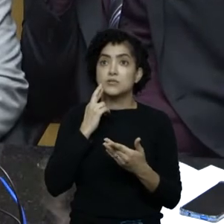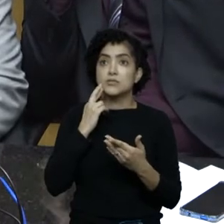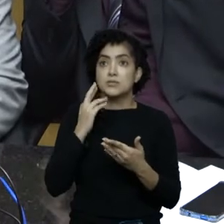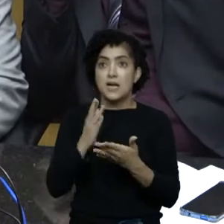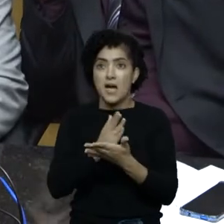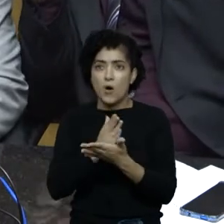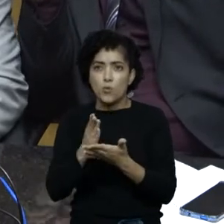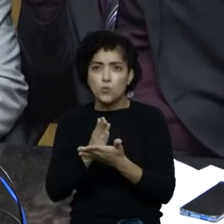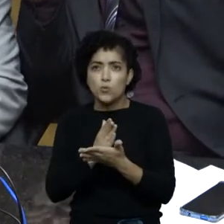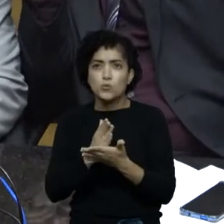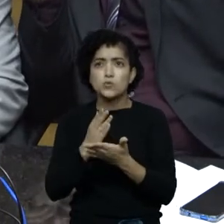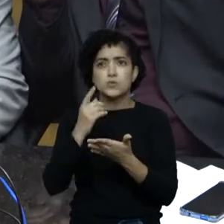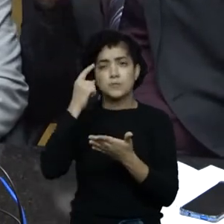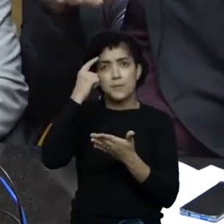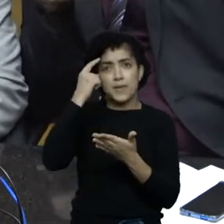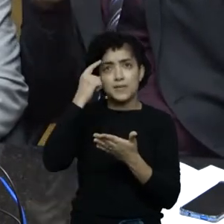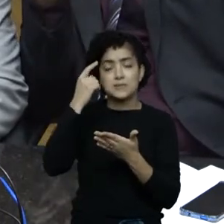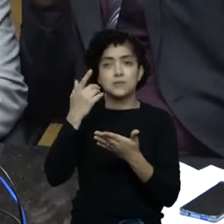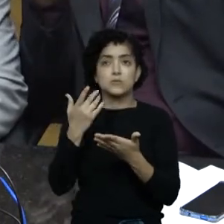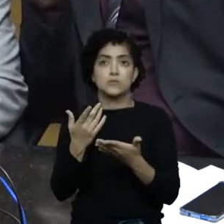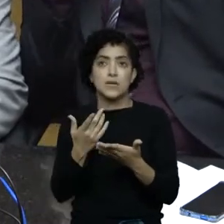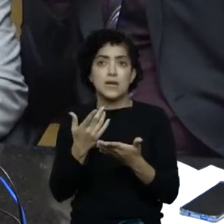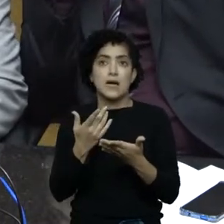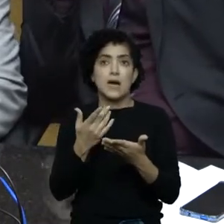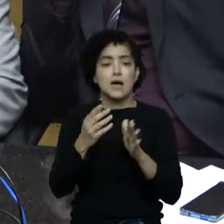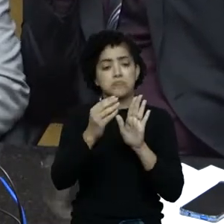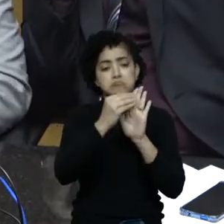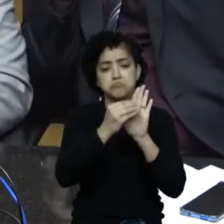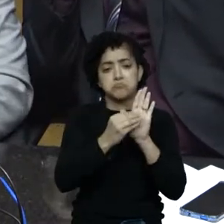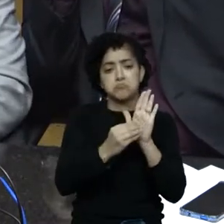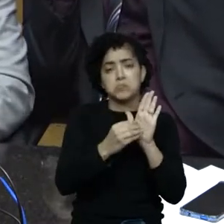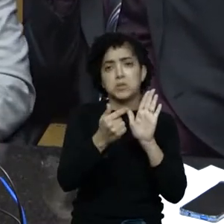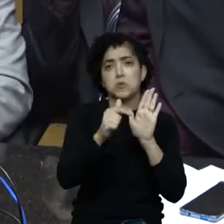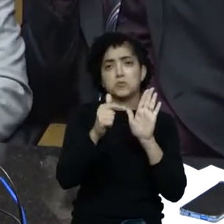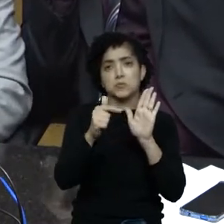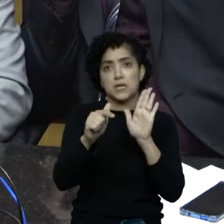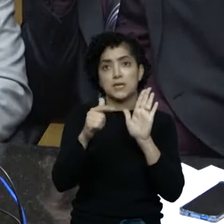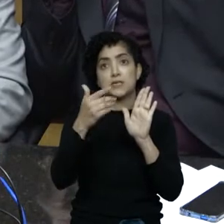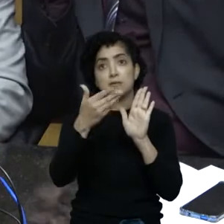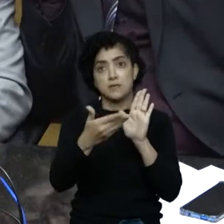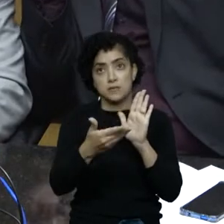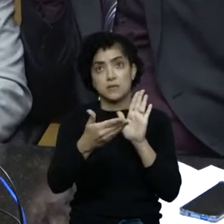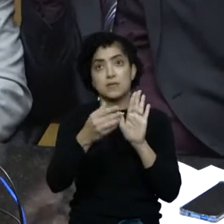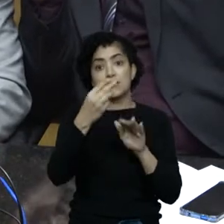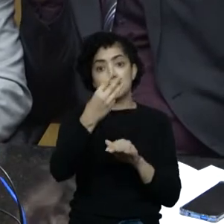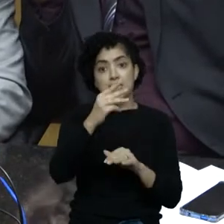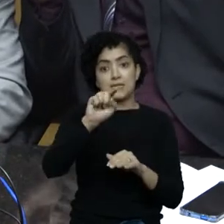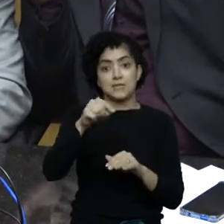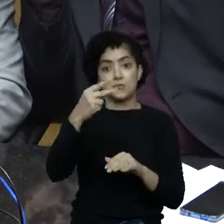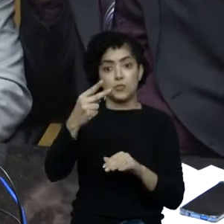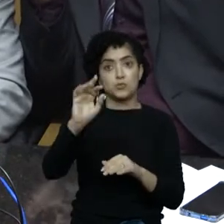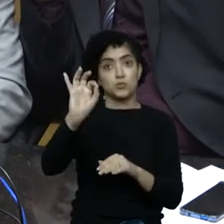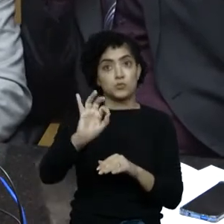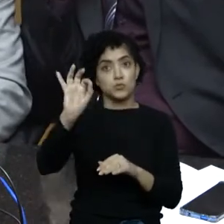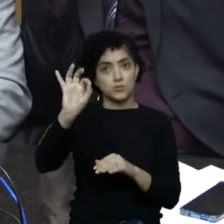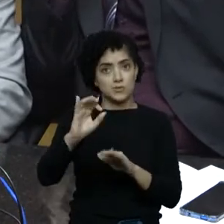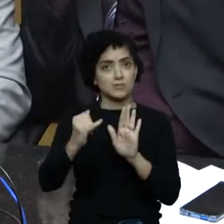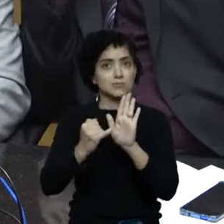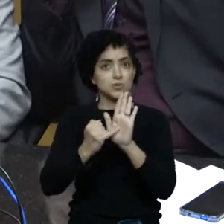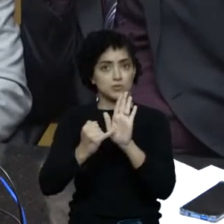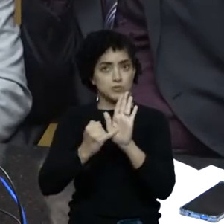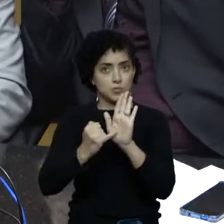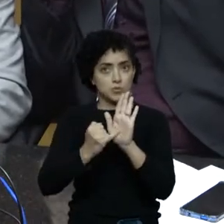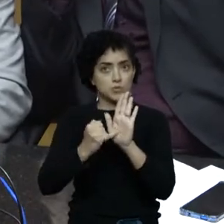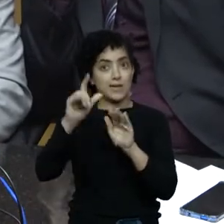alguns dão a entender de quem não estão sendo contemplados no momento para esses foi concedido 3.2 de imposto Olha